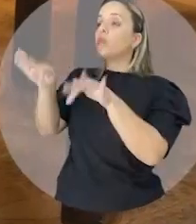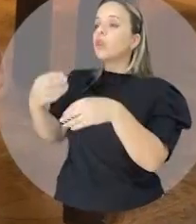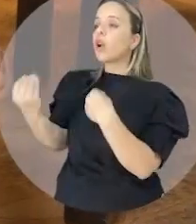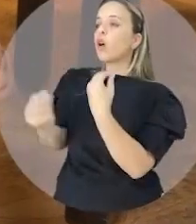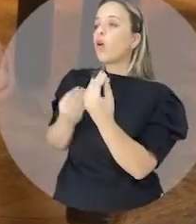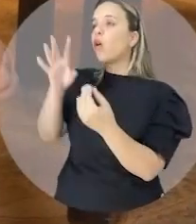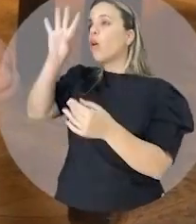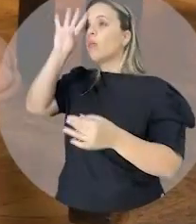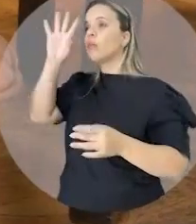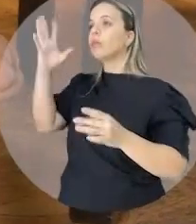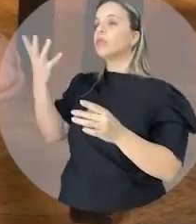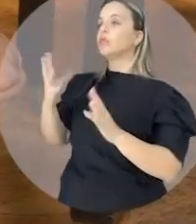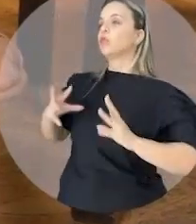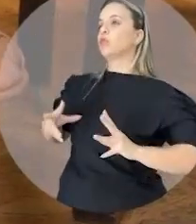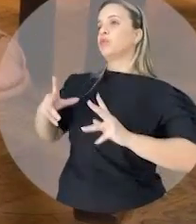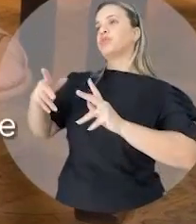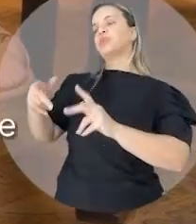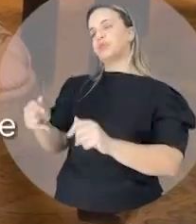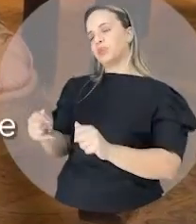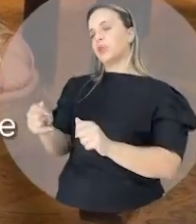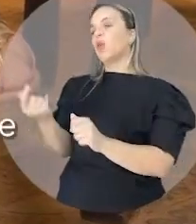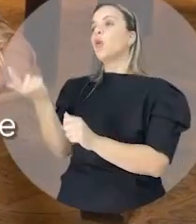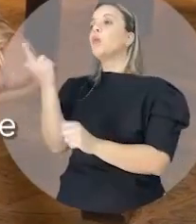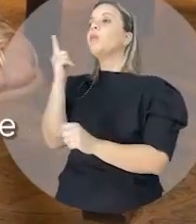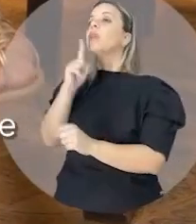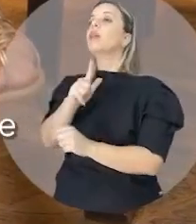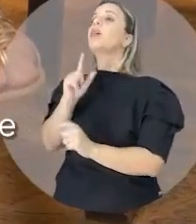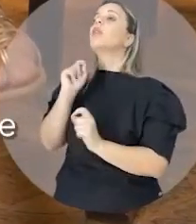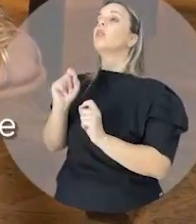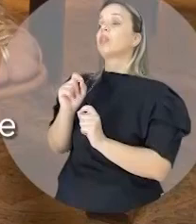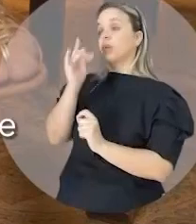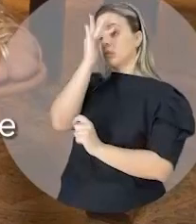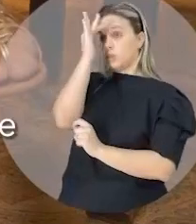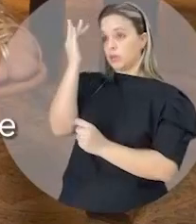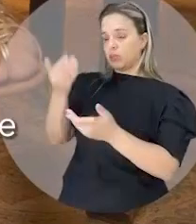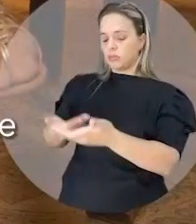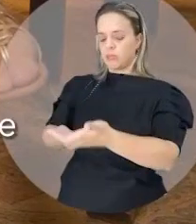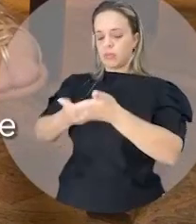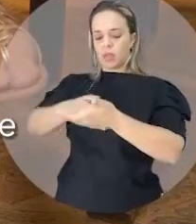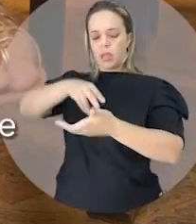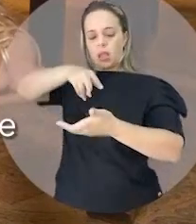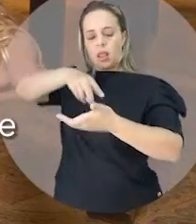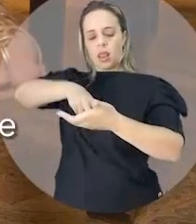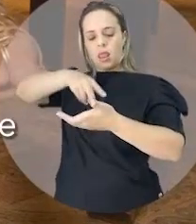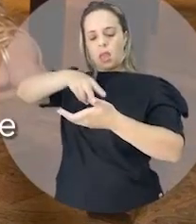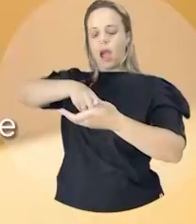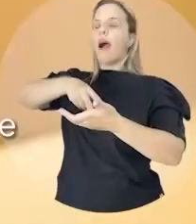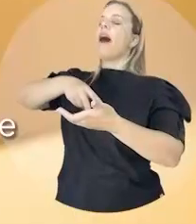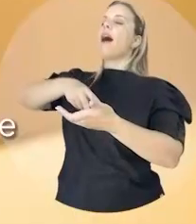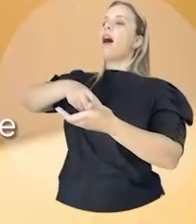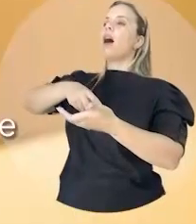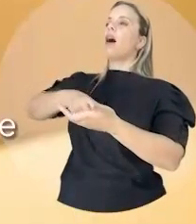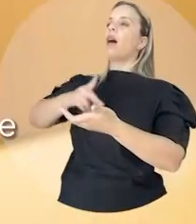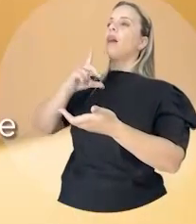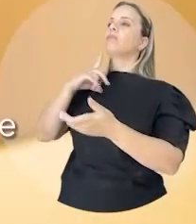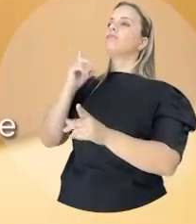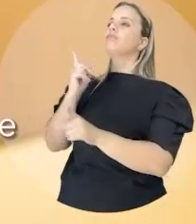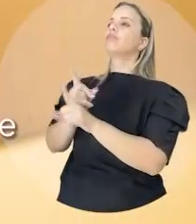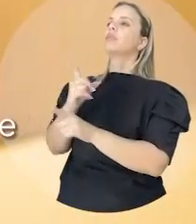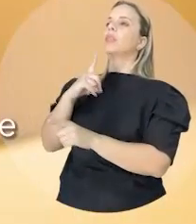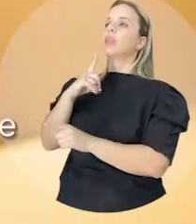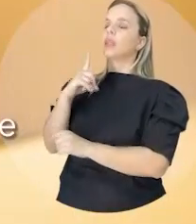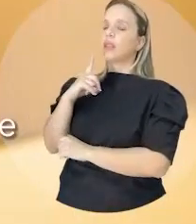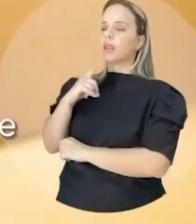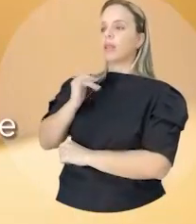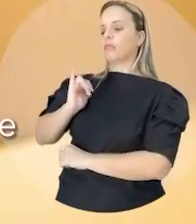ser amarradas lá nesse final, para que o meu leitor perceba que realmente ele está diante